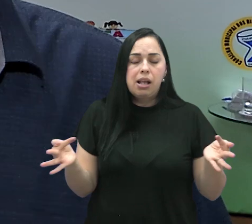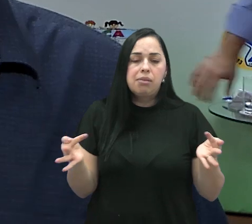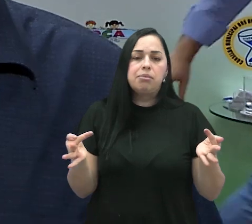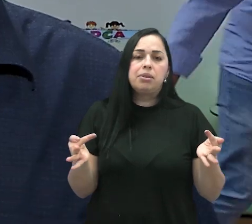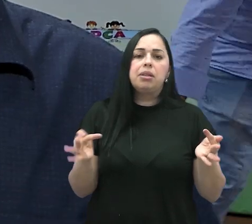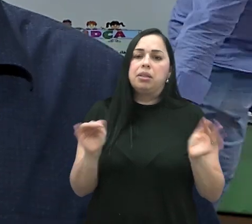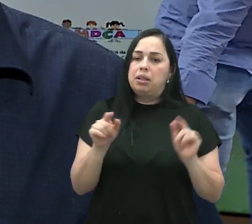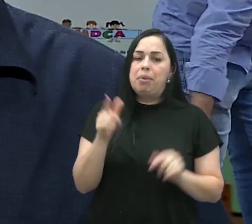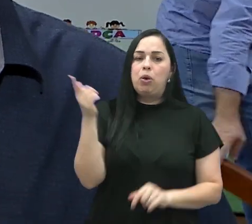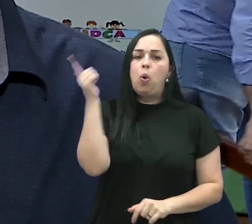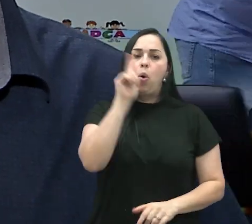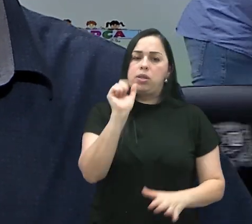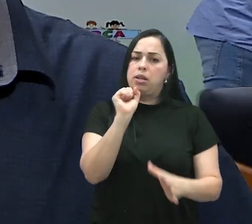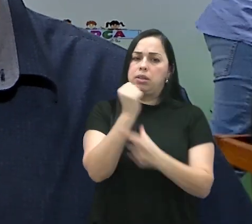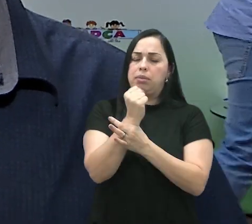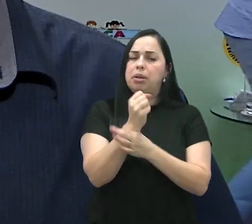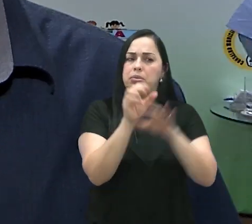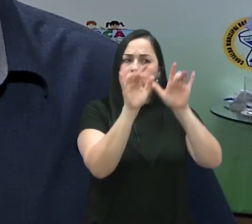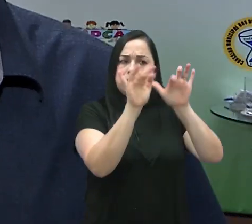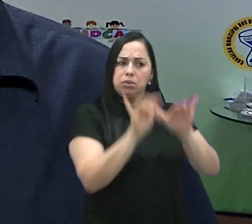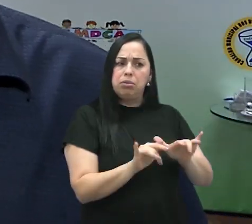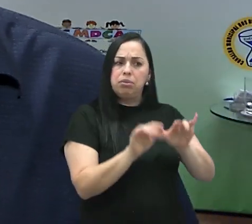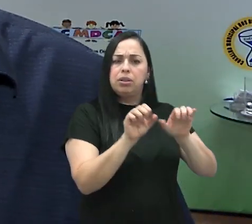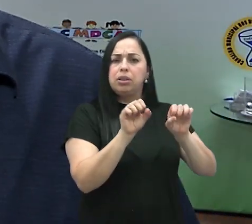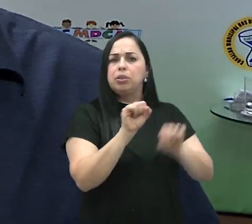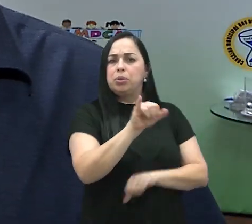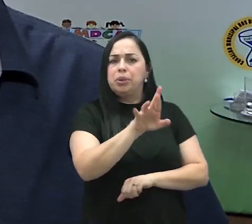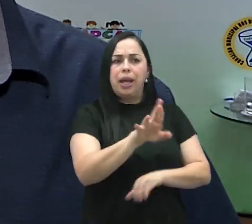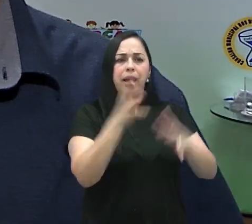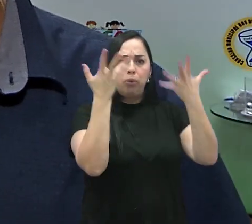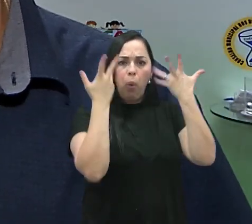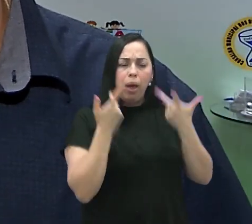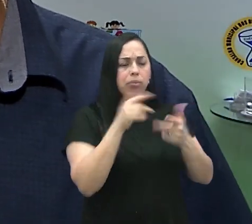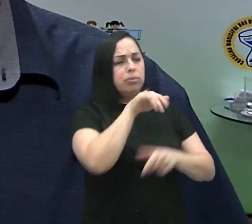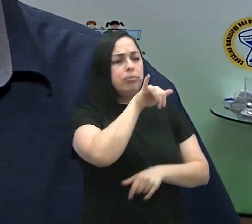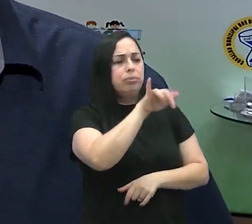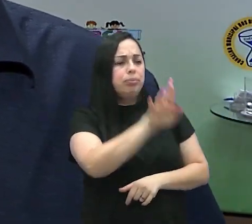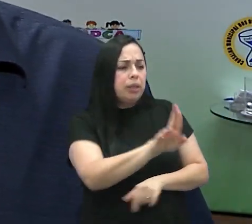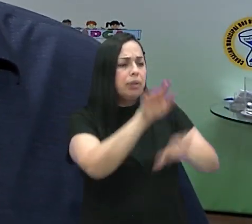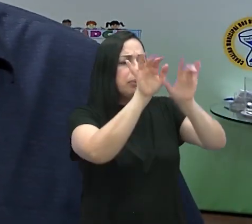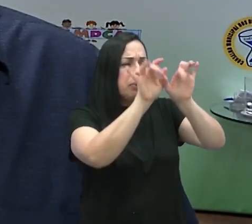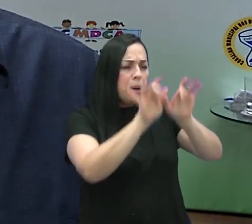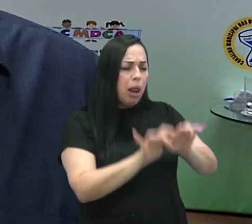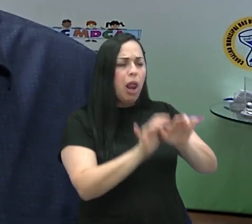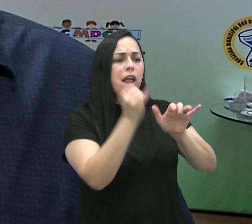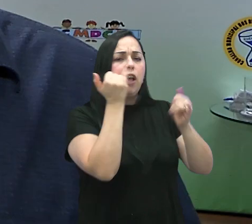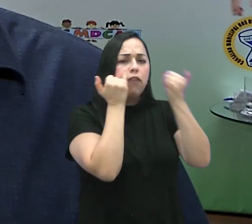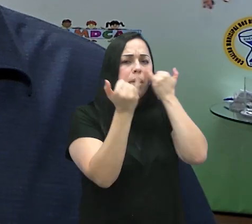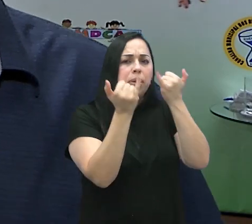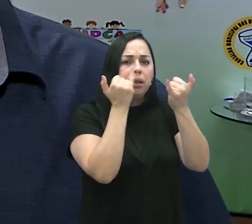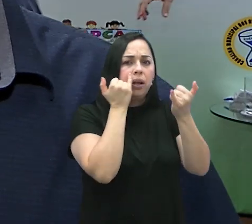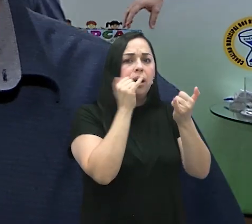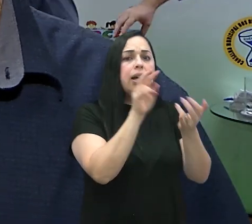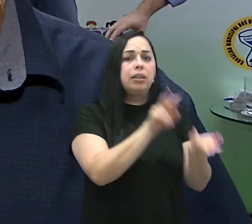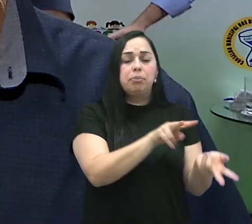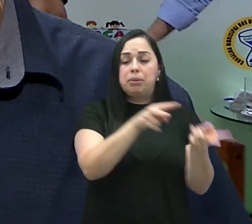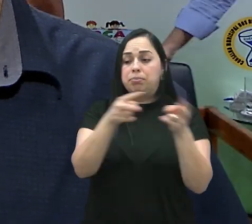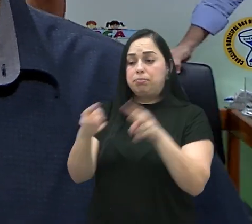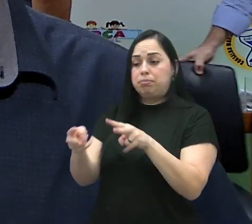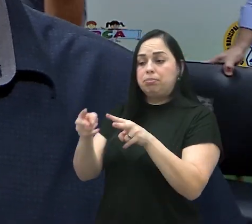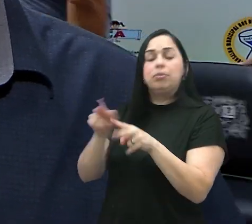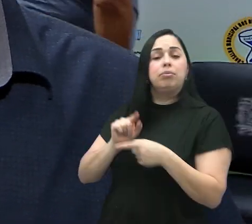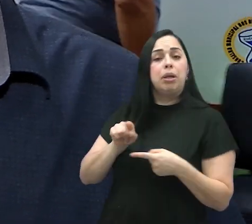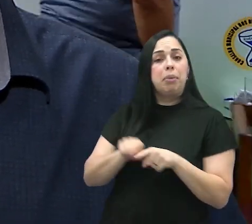dessa, ela é simples, segura, você faz através dentro do próprio sistema da Receita Federal, e depois nós também tornarmos todos esses